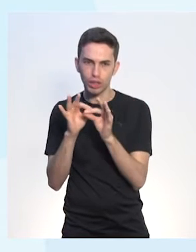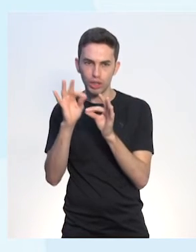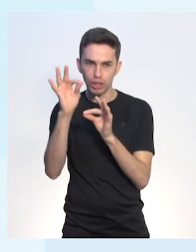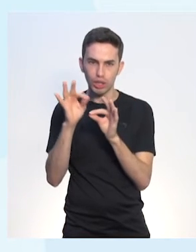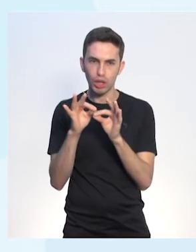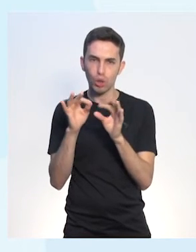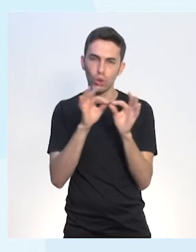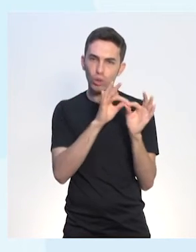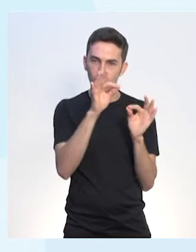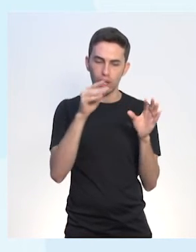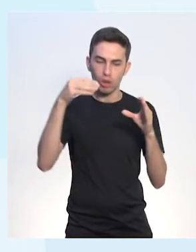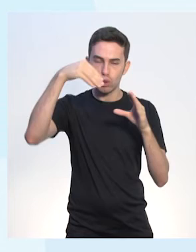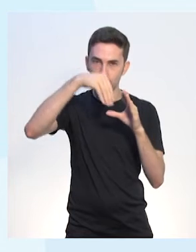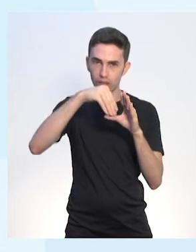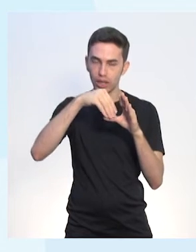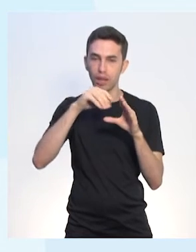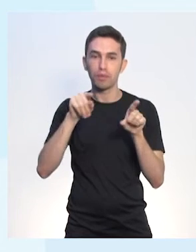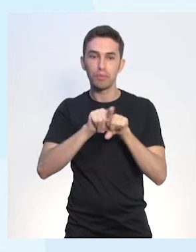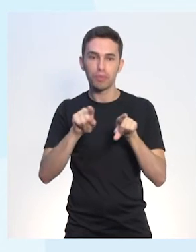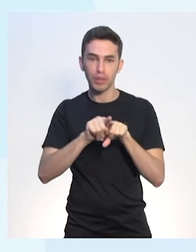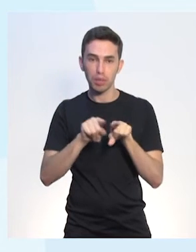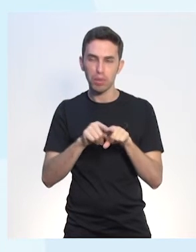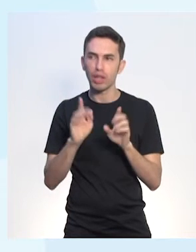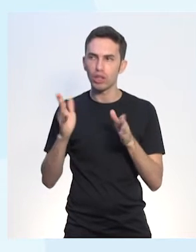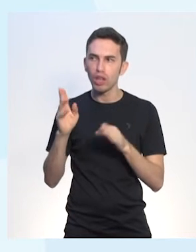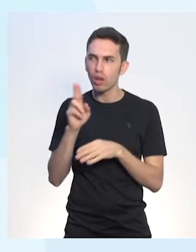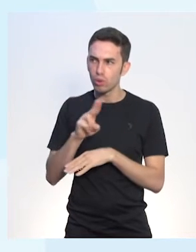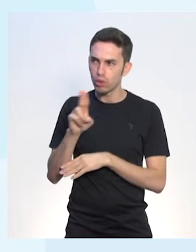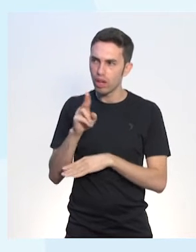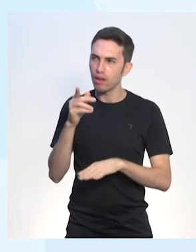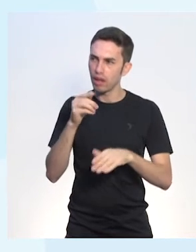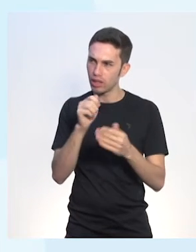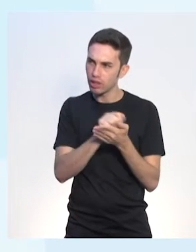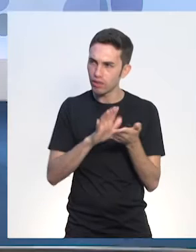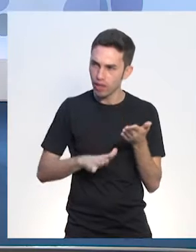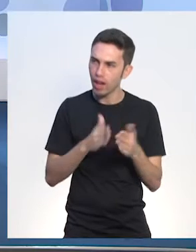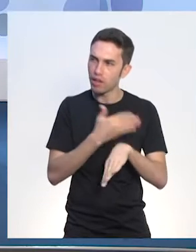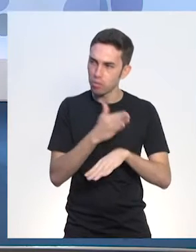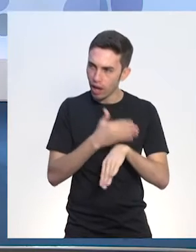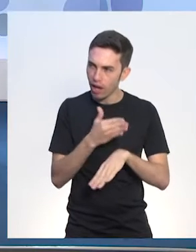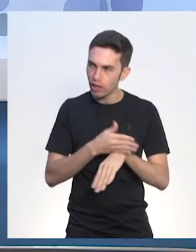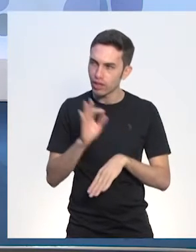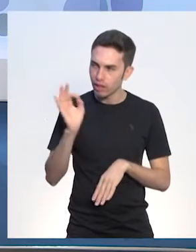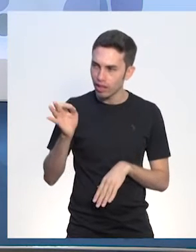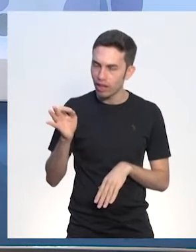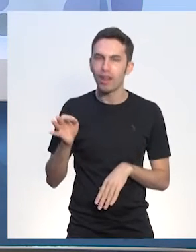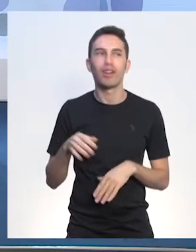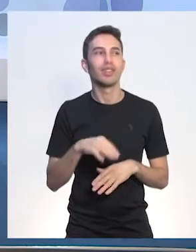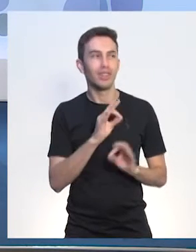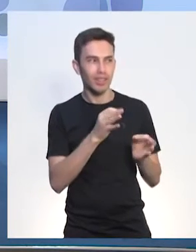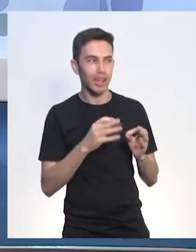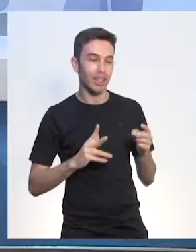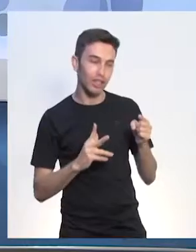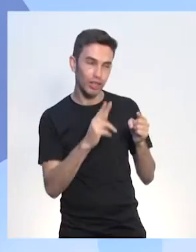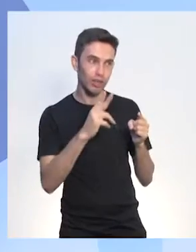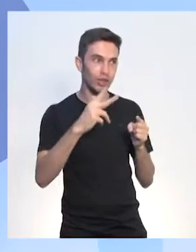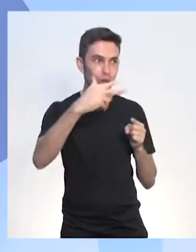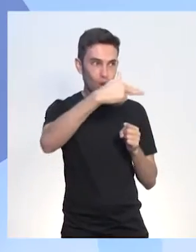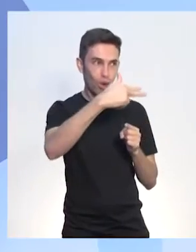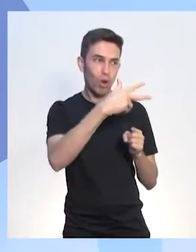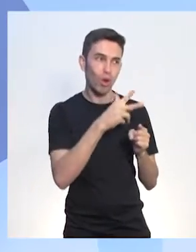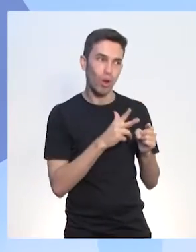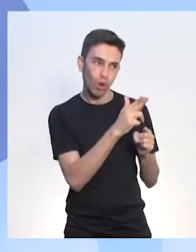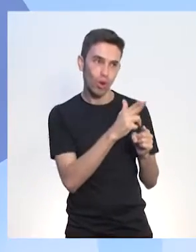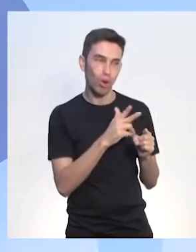é 180, que, se eu não me engano, também fizeram através de uma atividade prática, né? Fizemos sim, fizemos um recorte lá, né, dos ângulos, né,